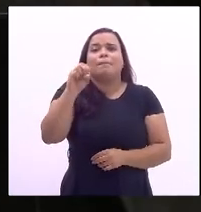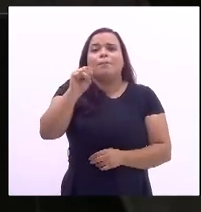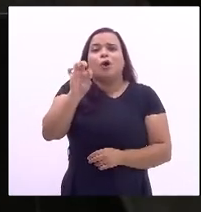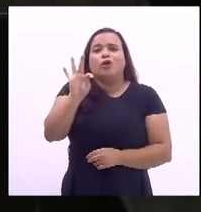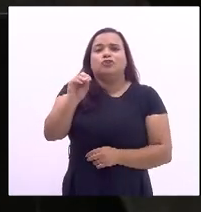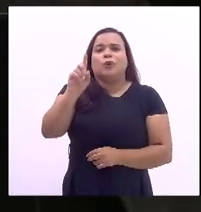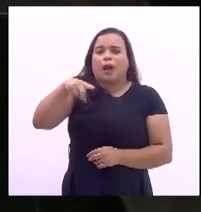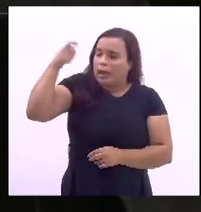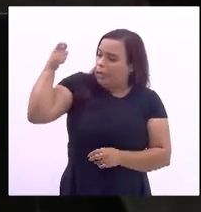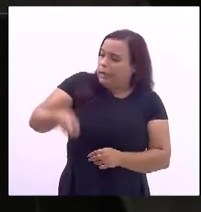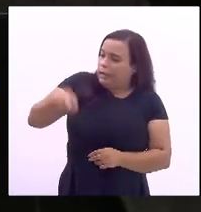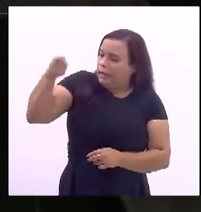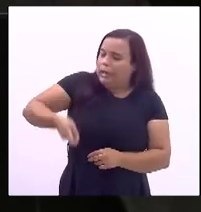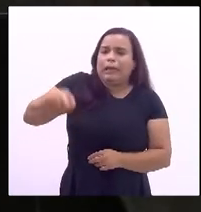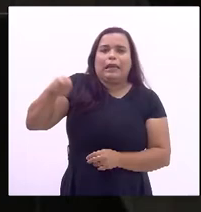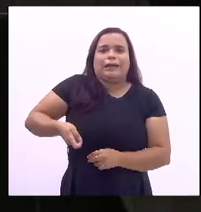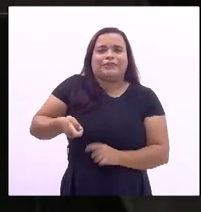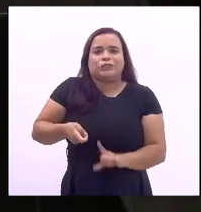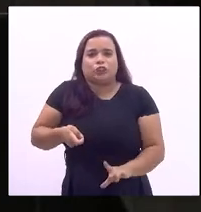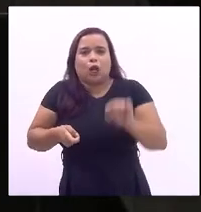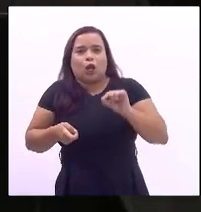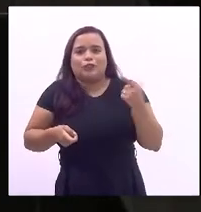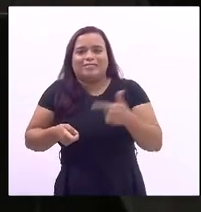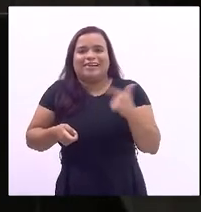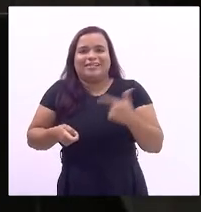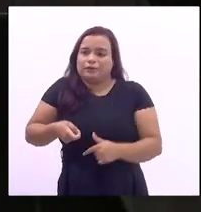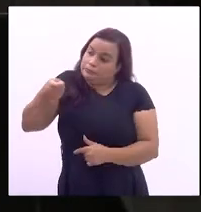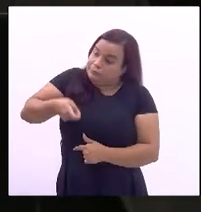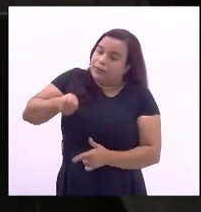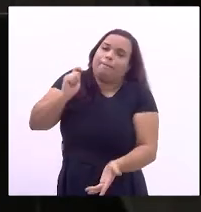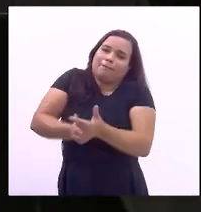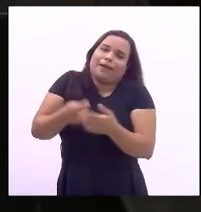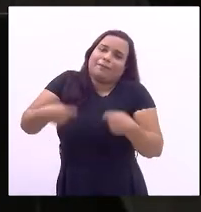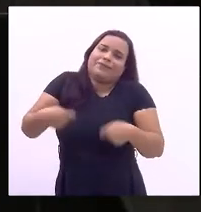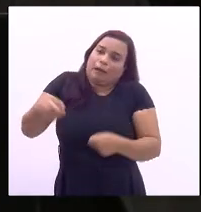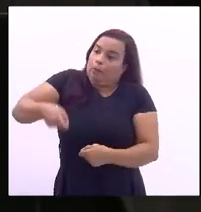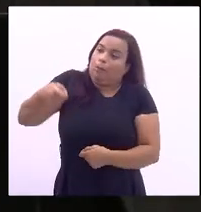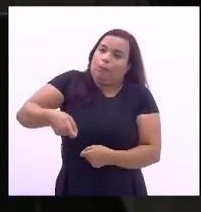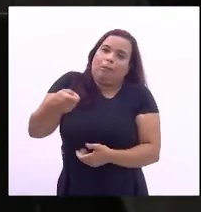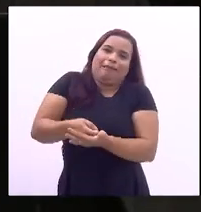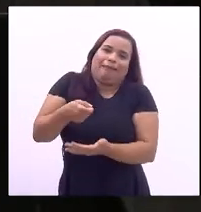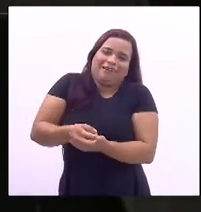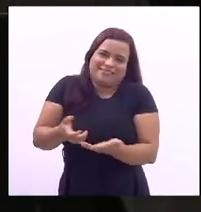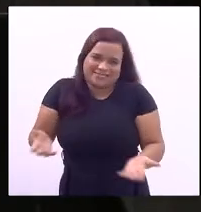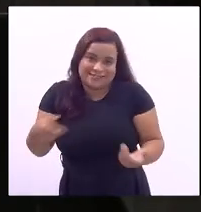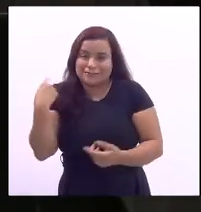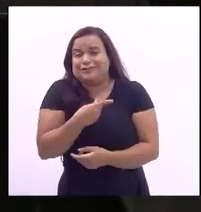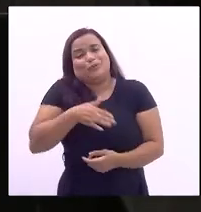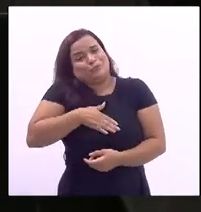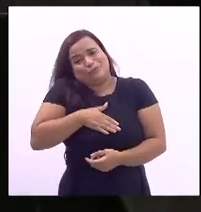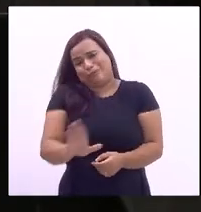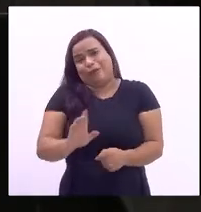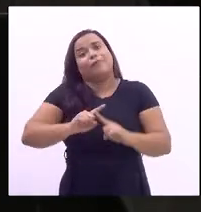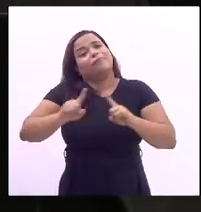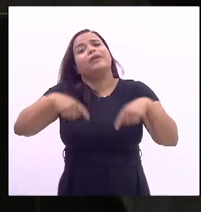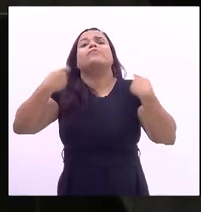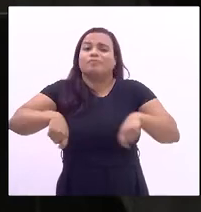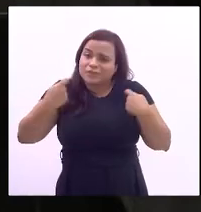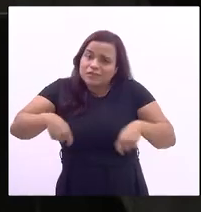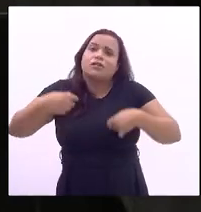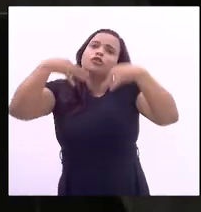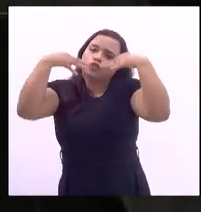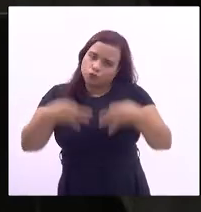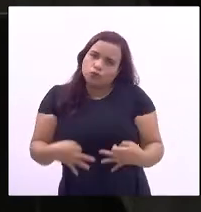é facultativo se é imposto não há quem goste de imposto mas há que se fazer também